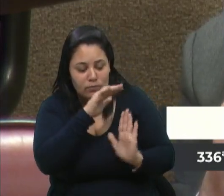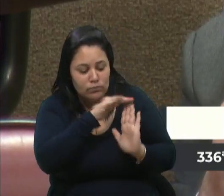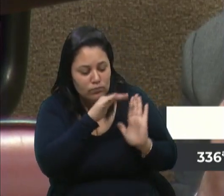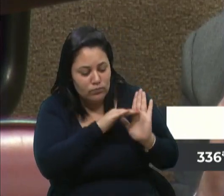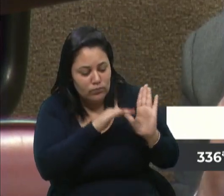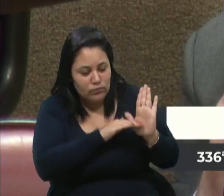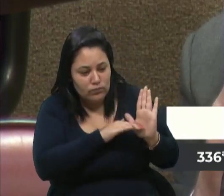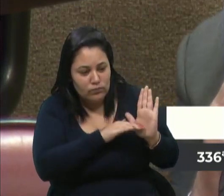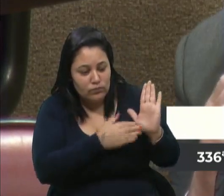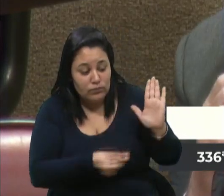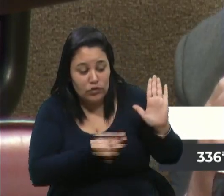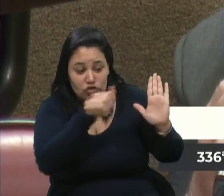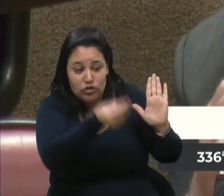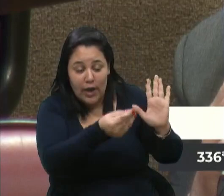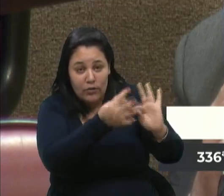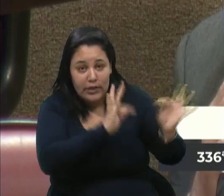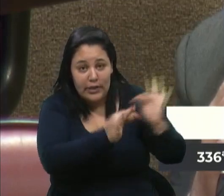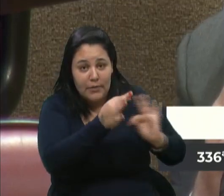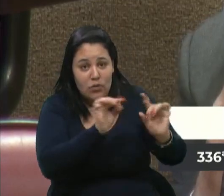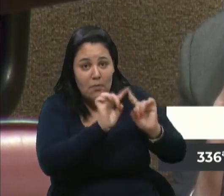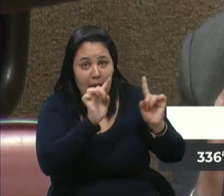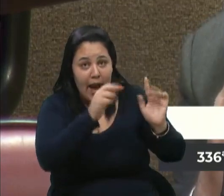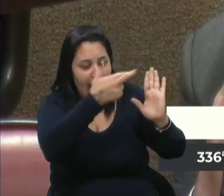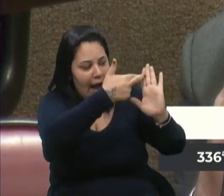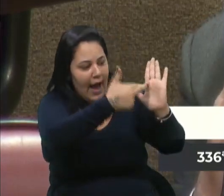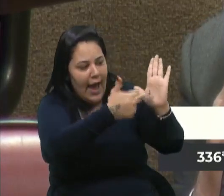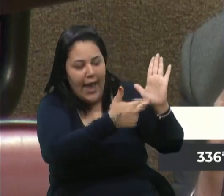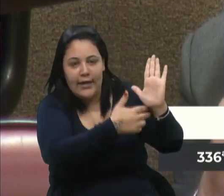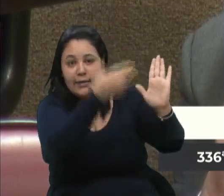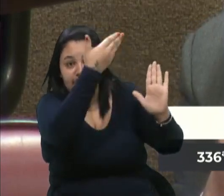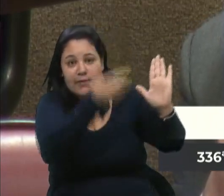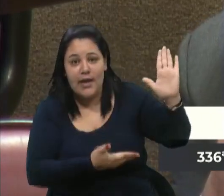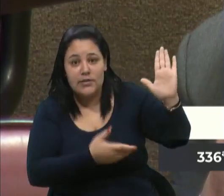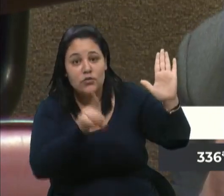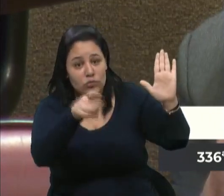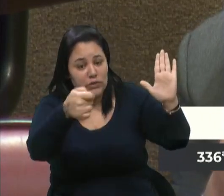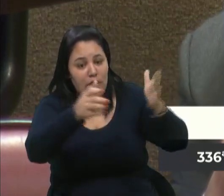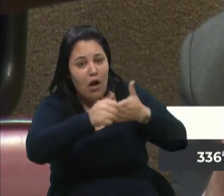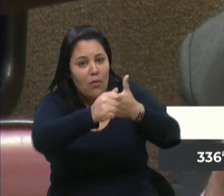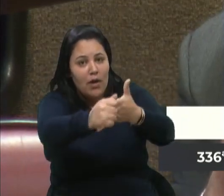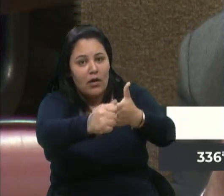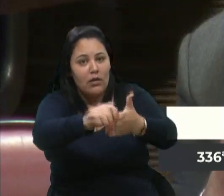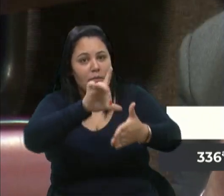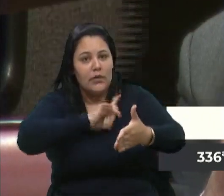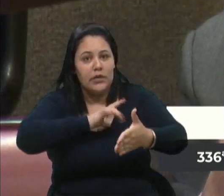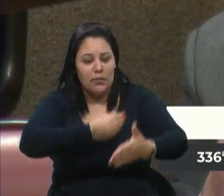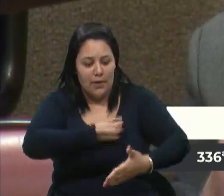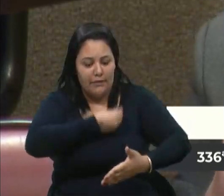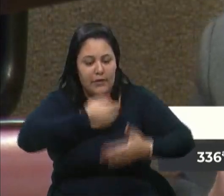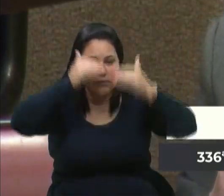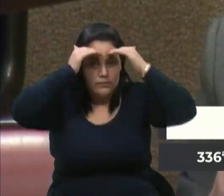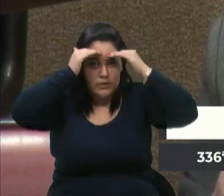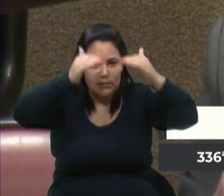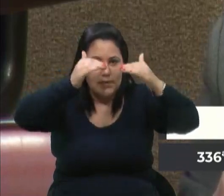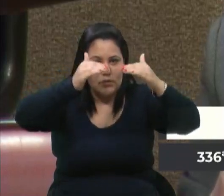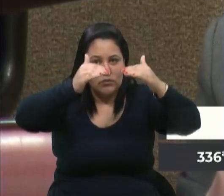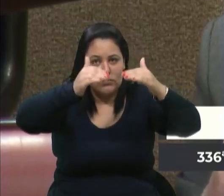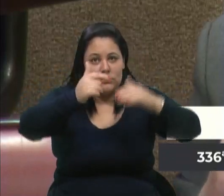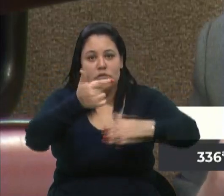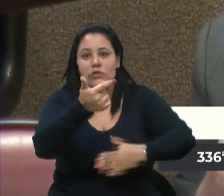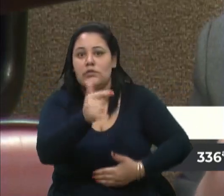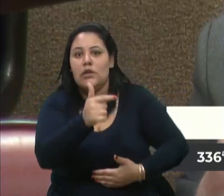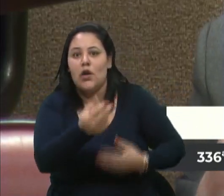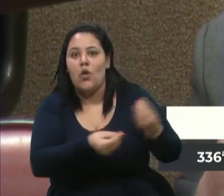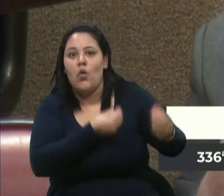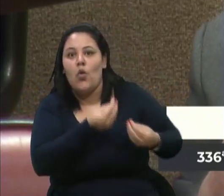oferecer o tratamento, mas a diretriz é extra, tu tem que seguir essa diretriz, para que você possa ter uma vida de dignidade. Não vai haver como a